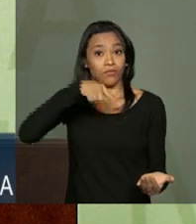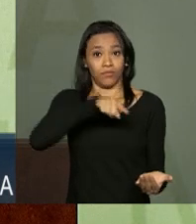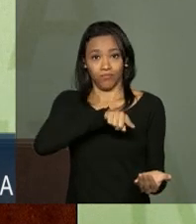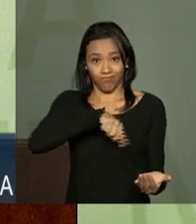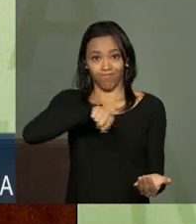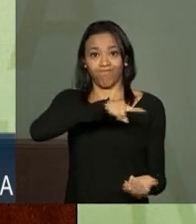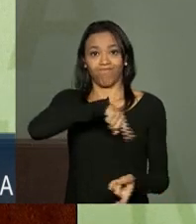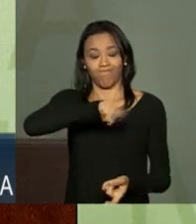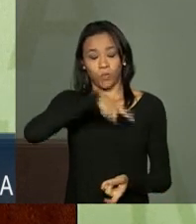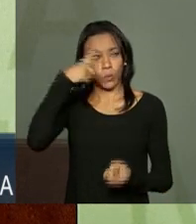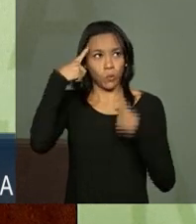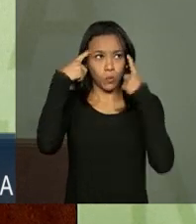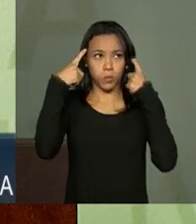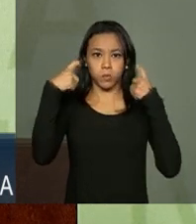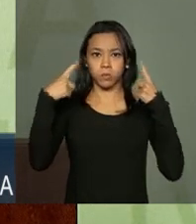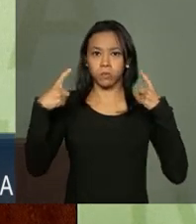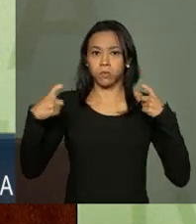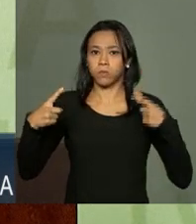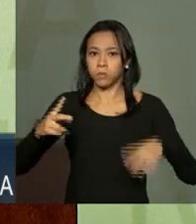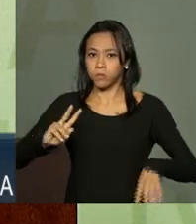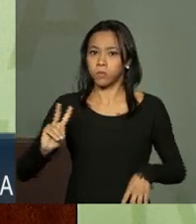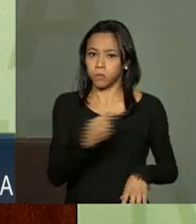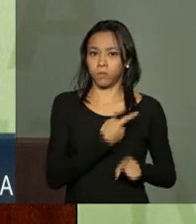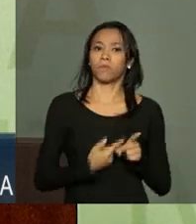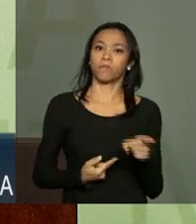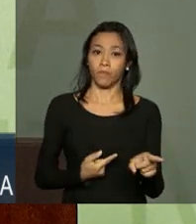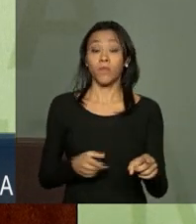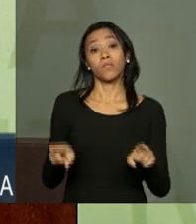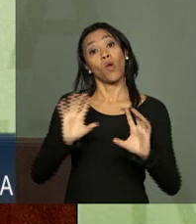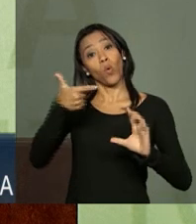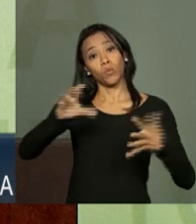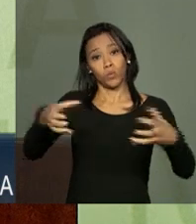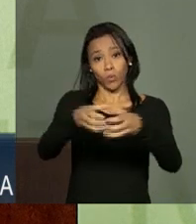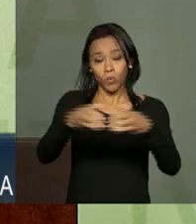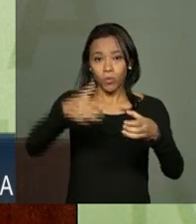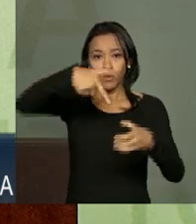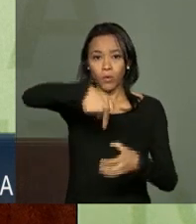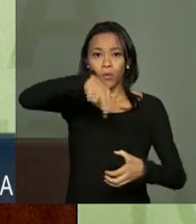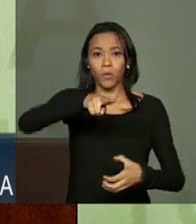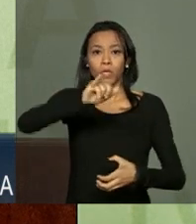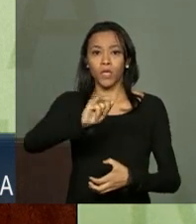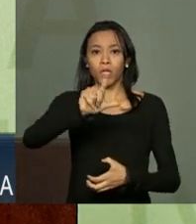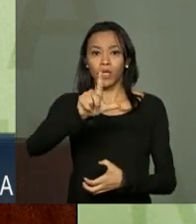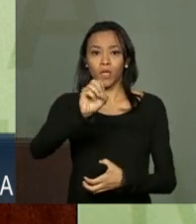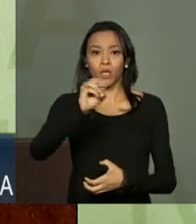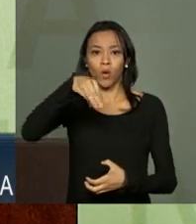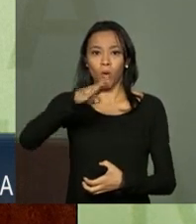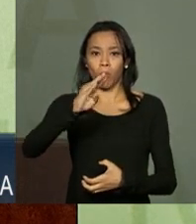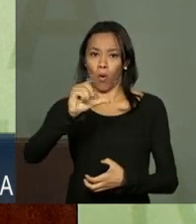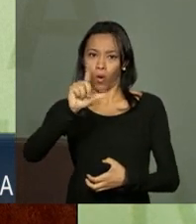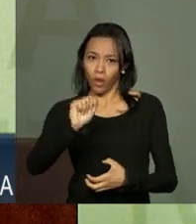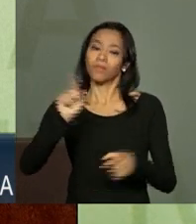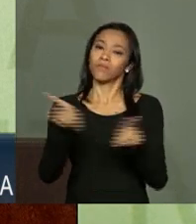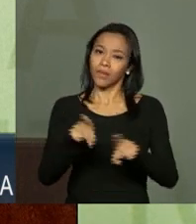mais intenso de violência. É o caso dos quilombolas, discriminados também porque